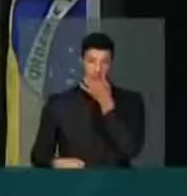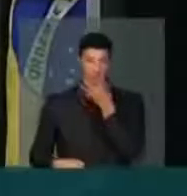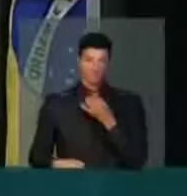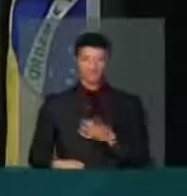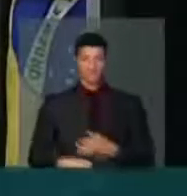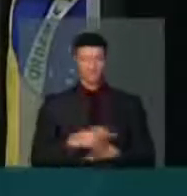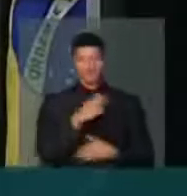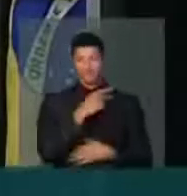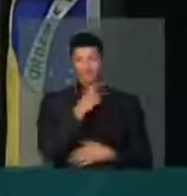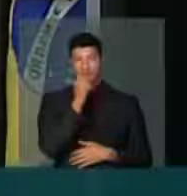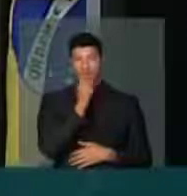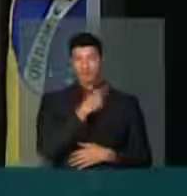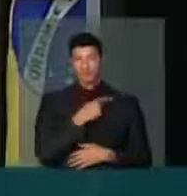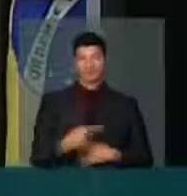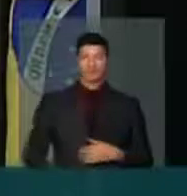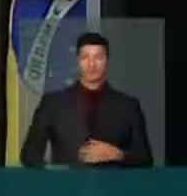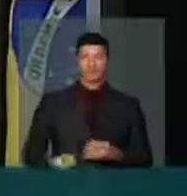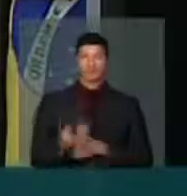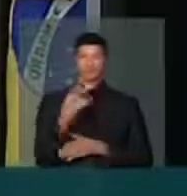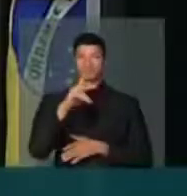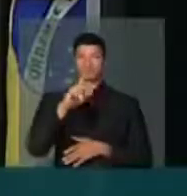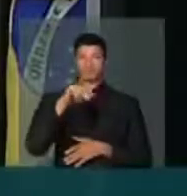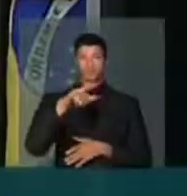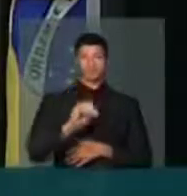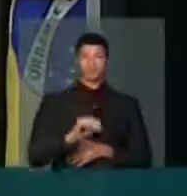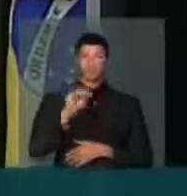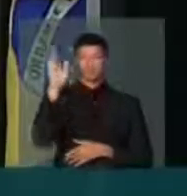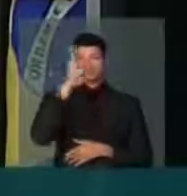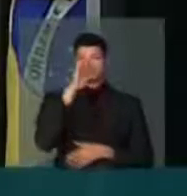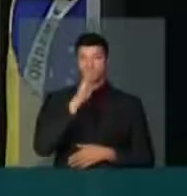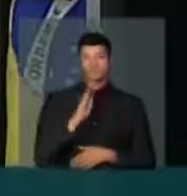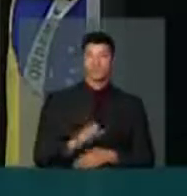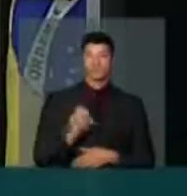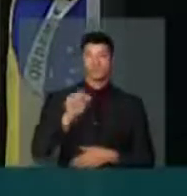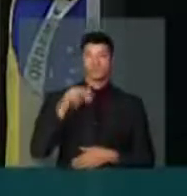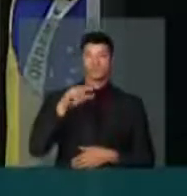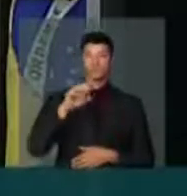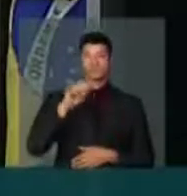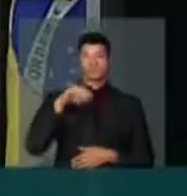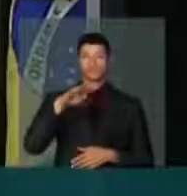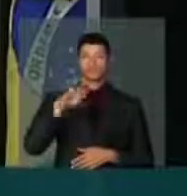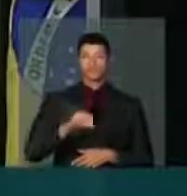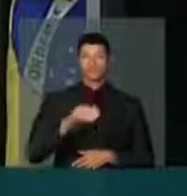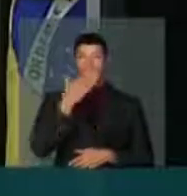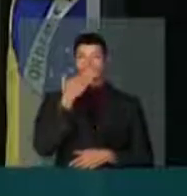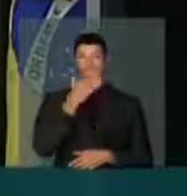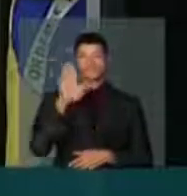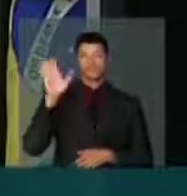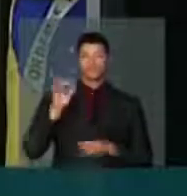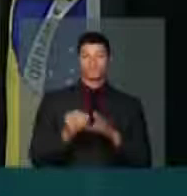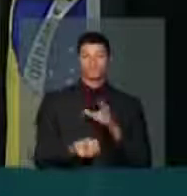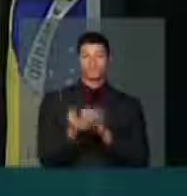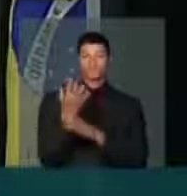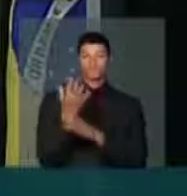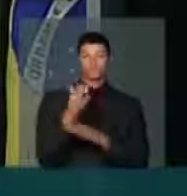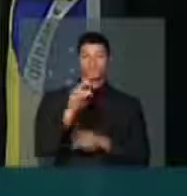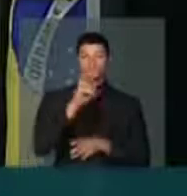a presidente lançou o Plano Nacional de Saneamento Básico, prometendo investir